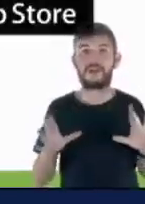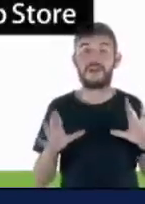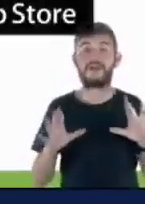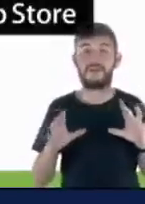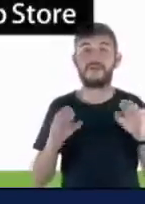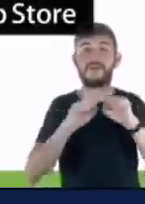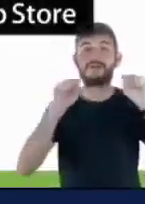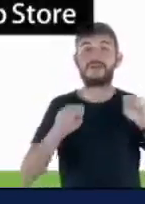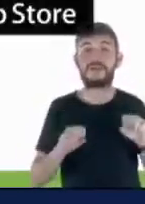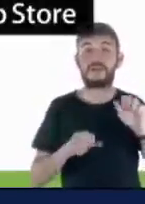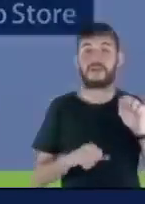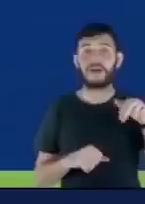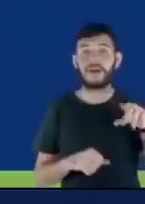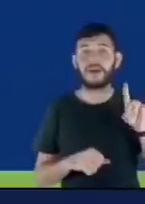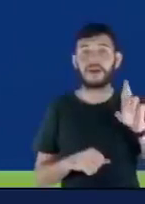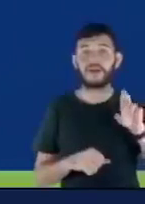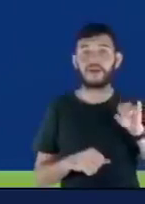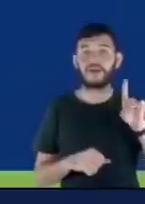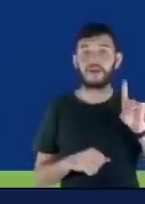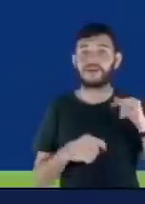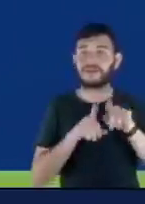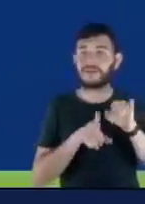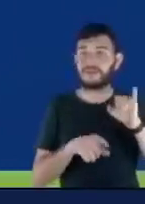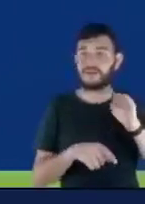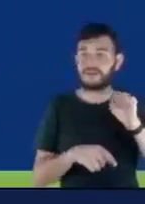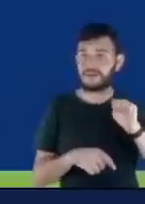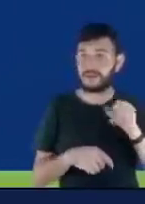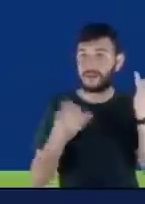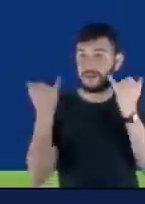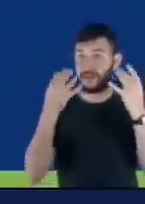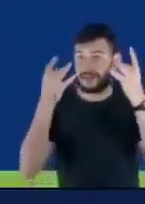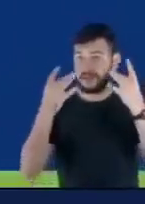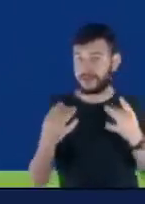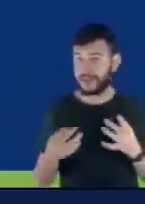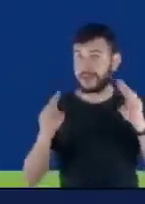plataformas Android e iOS. Para mais informações,